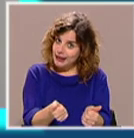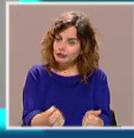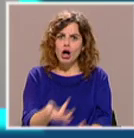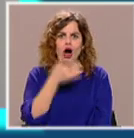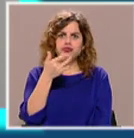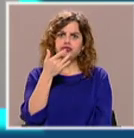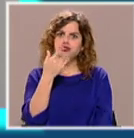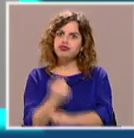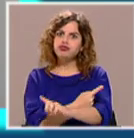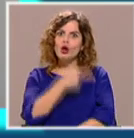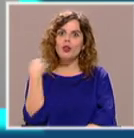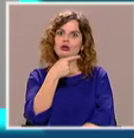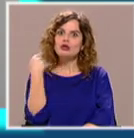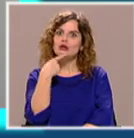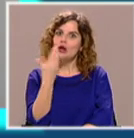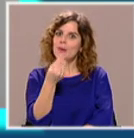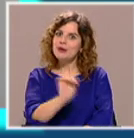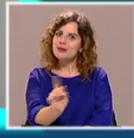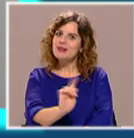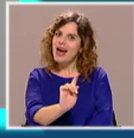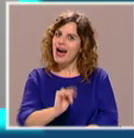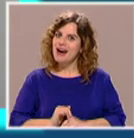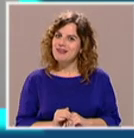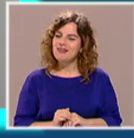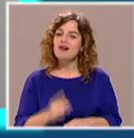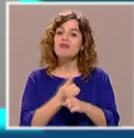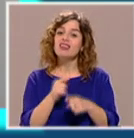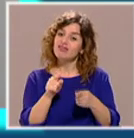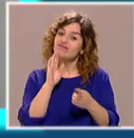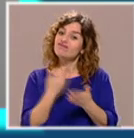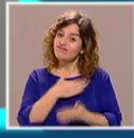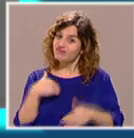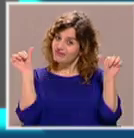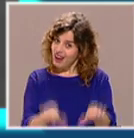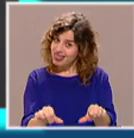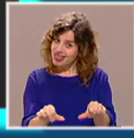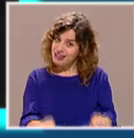de exagerar nas guloseimas, por exemplo, pois isso vai fazer-te mal.